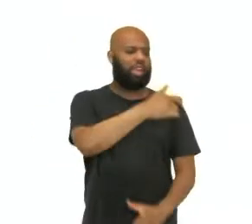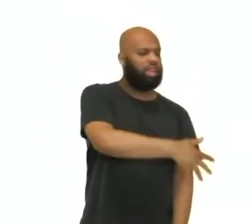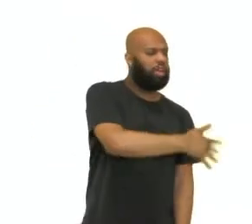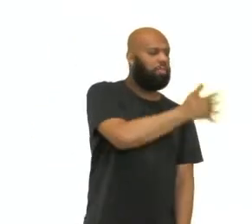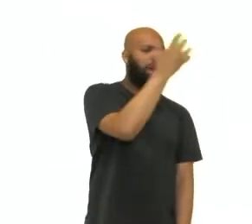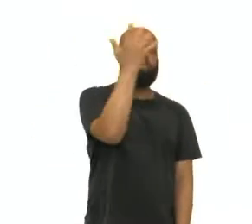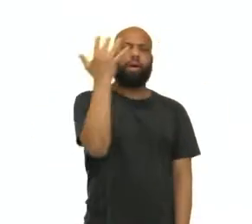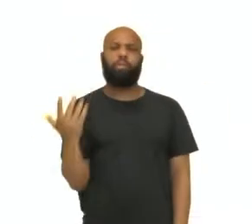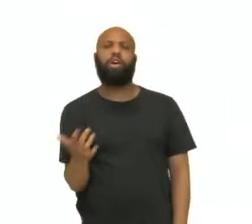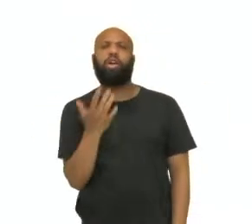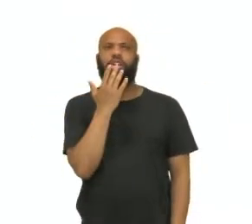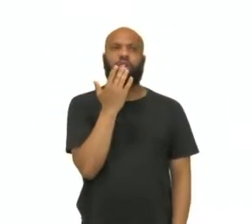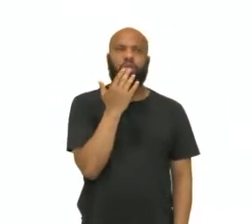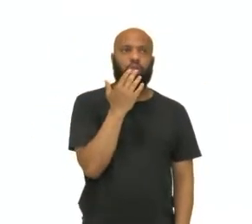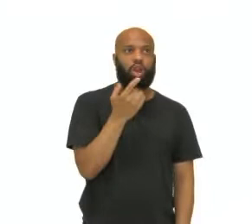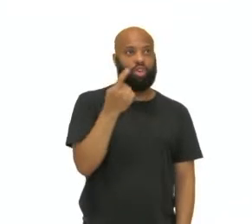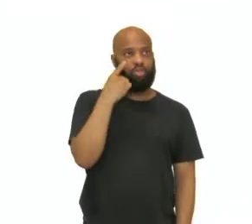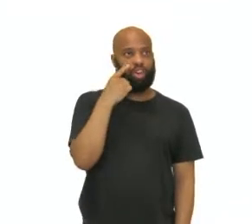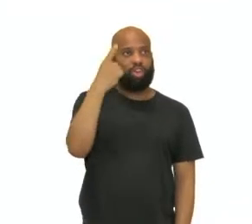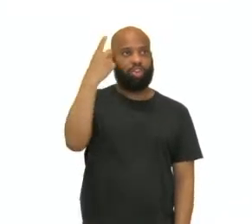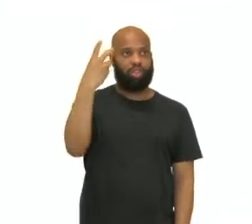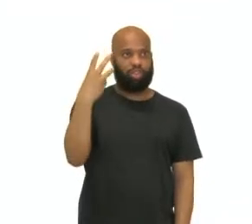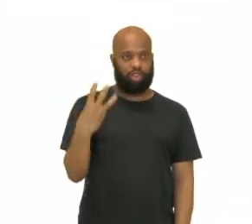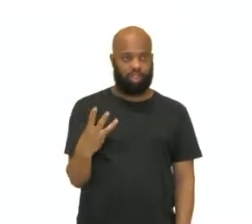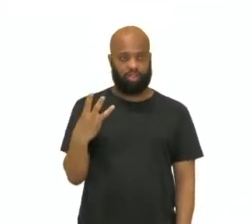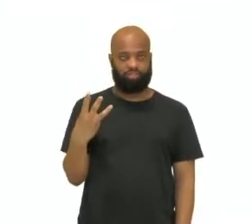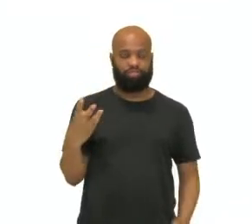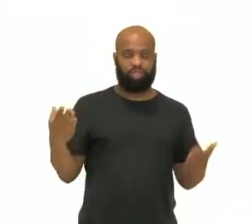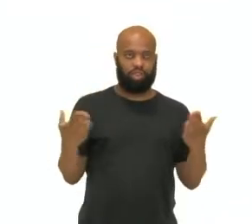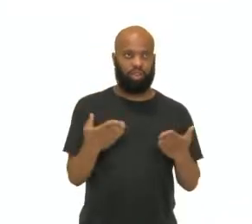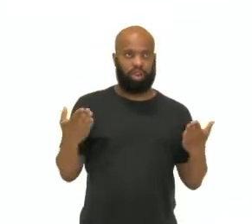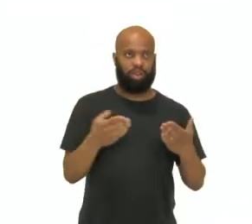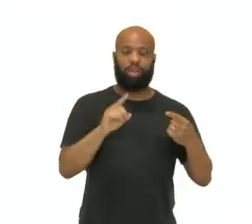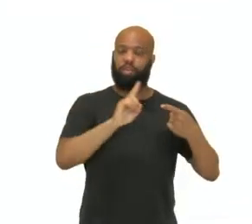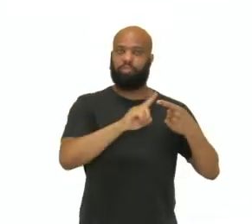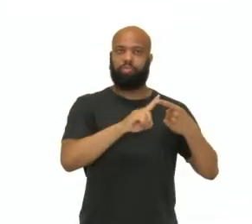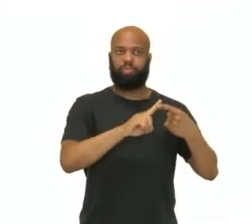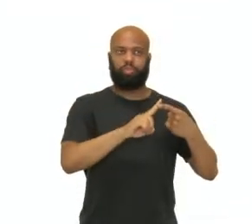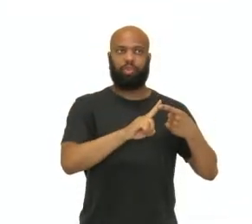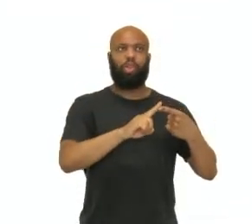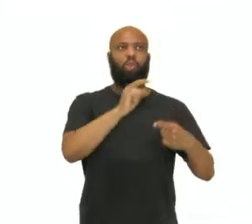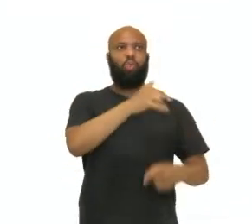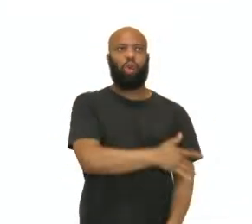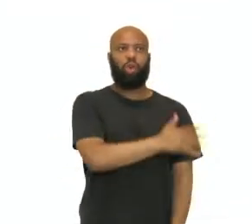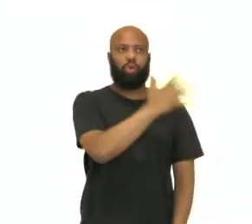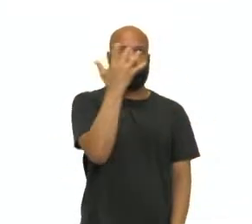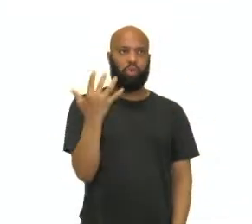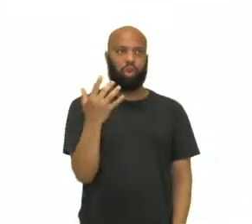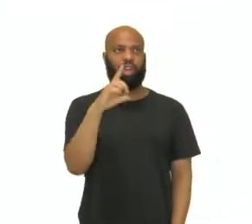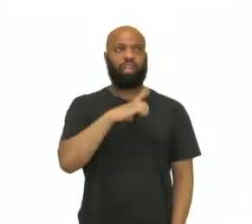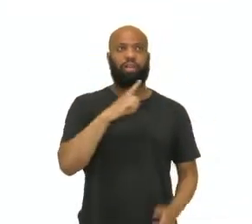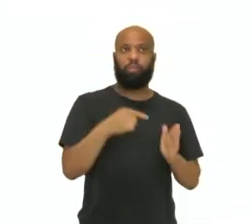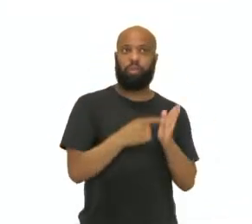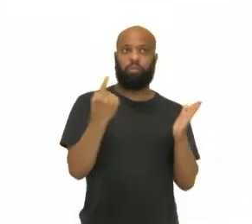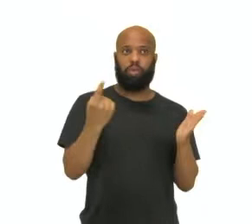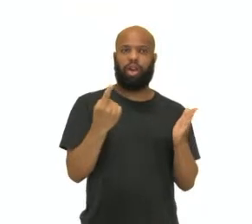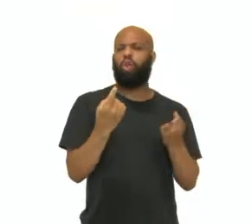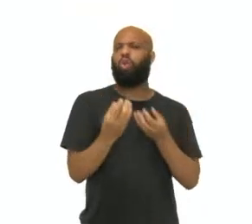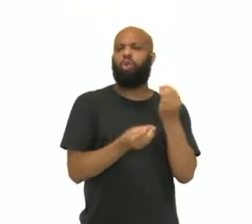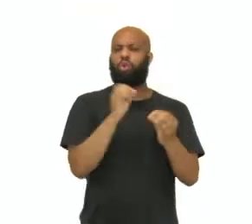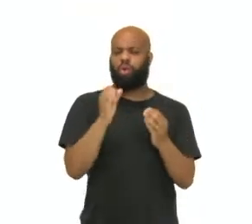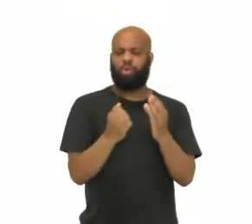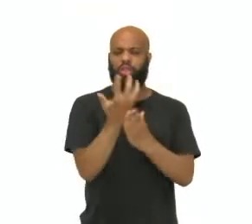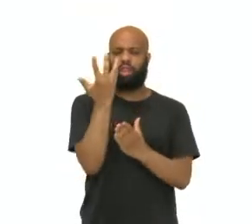do arco-íris, considere as afirmativas a seguir. Primeira afirmativa: o arco-íris primário é causado por